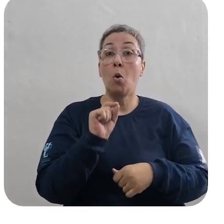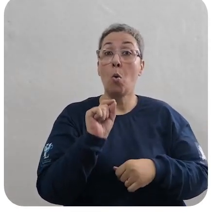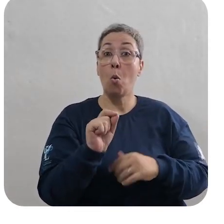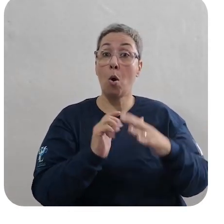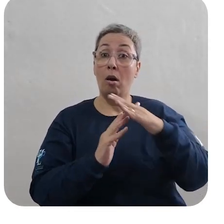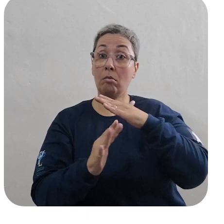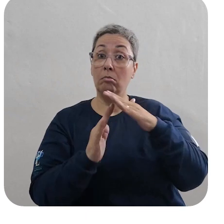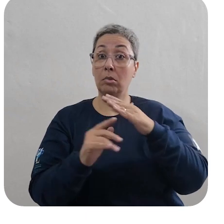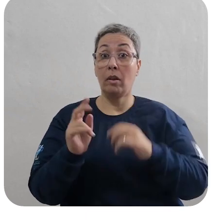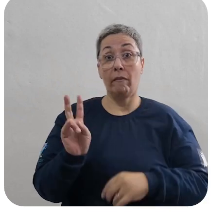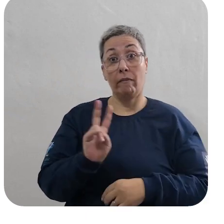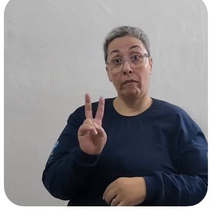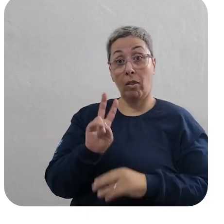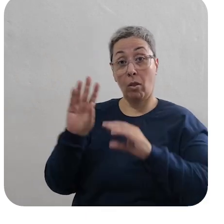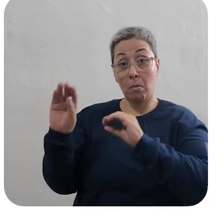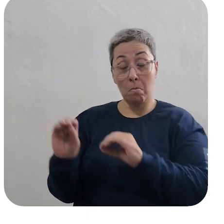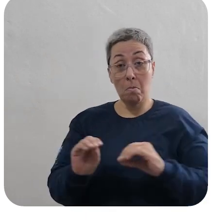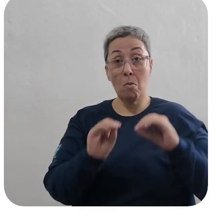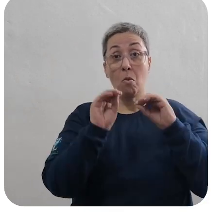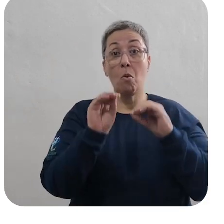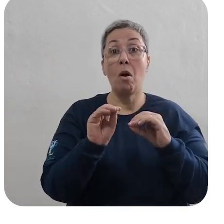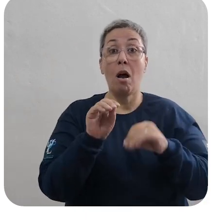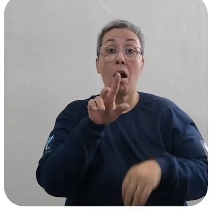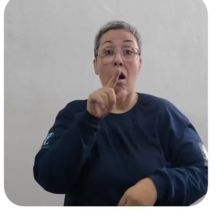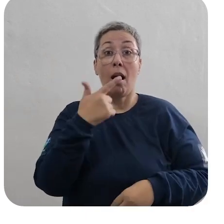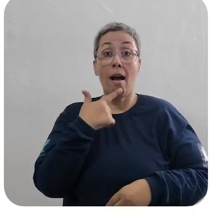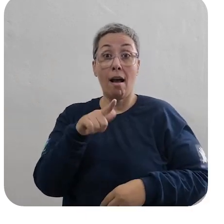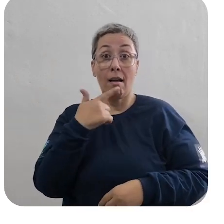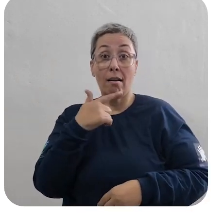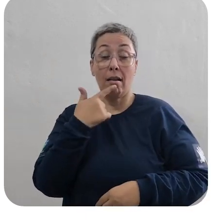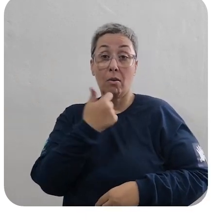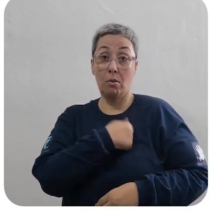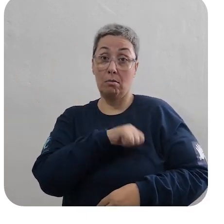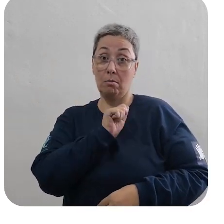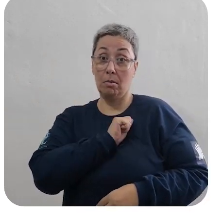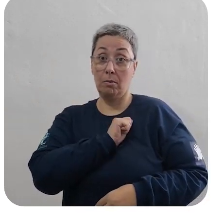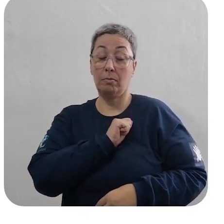criança migrante da Venezuela que fala espanhol.